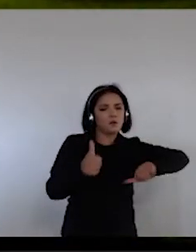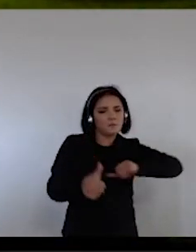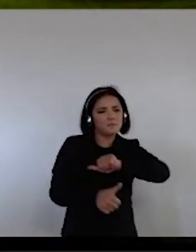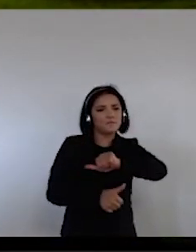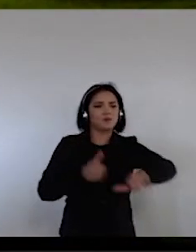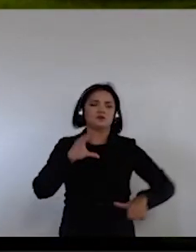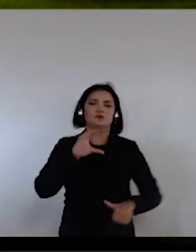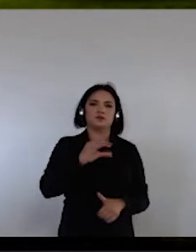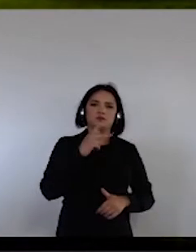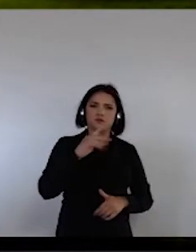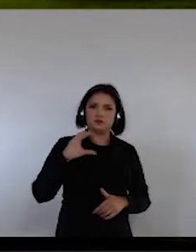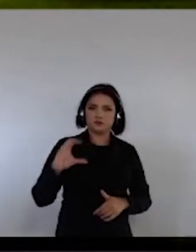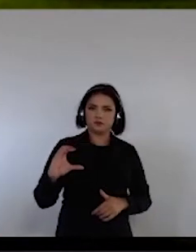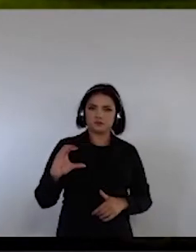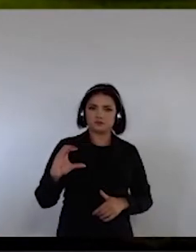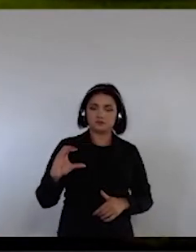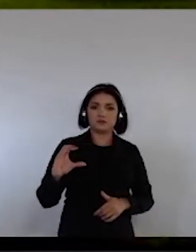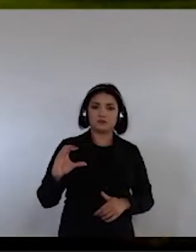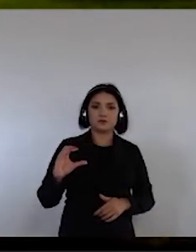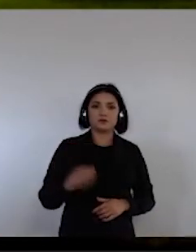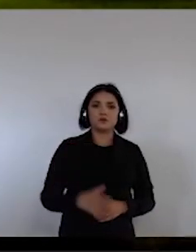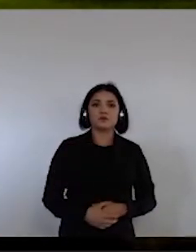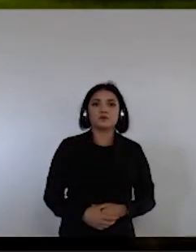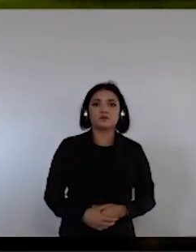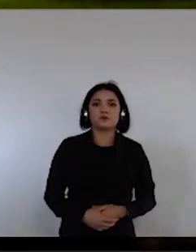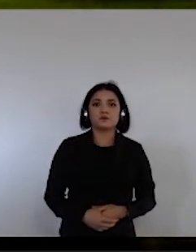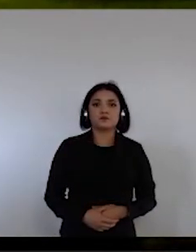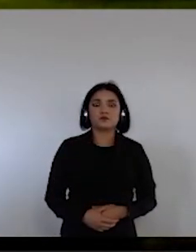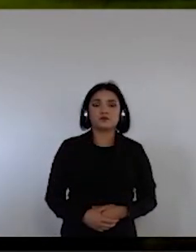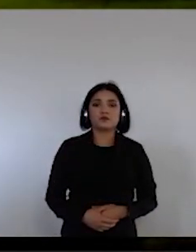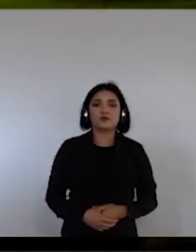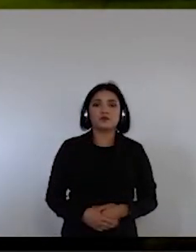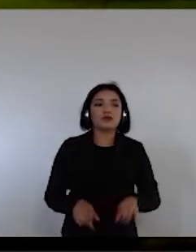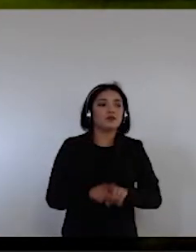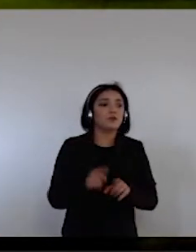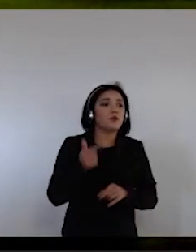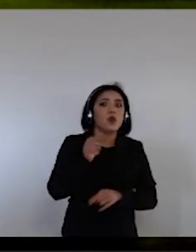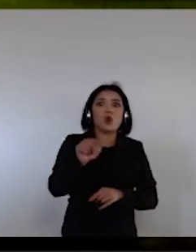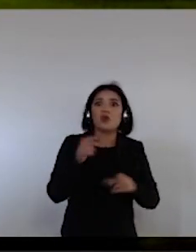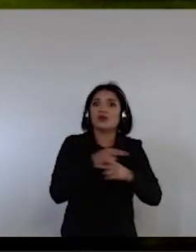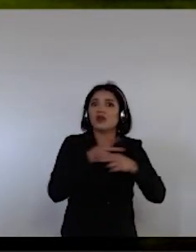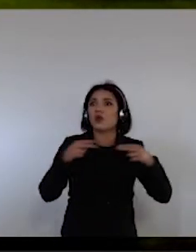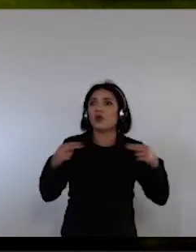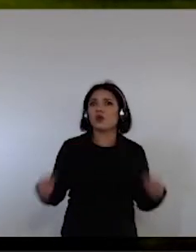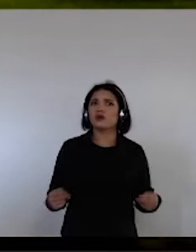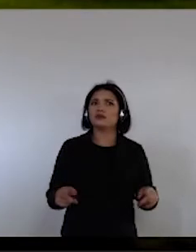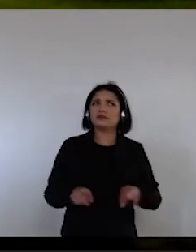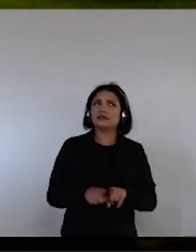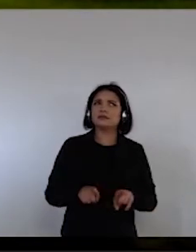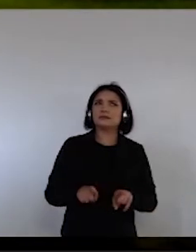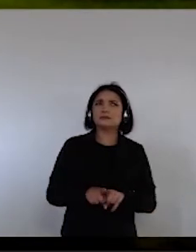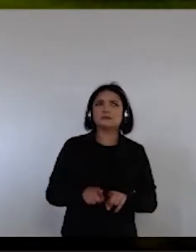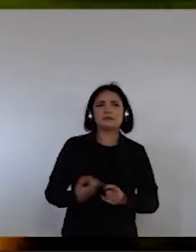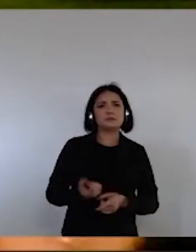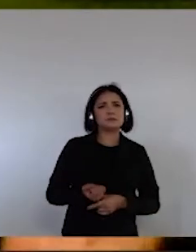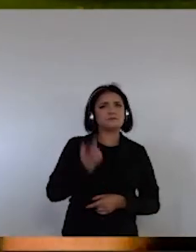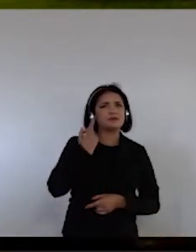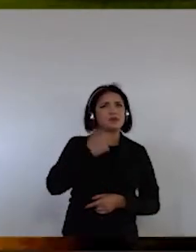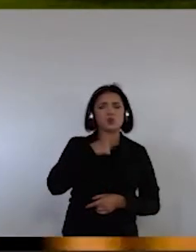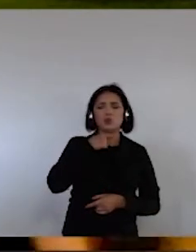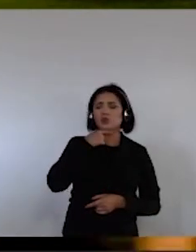o advogado fica de fora. Não, você tem toda a razão. Eu acho que colegialidade, como o Celso falou, essa questão da comunicação